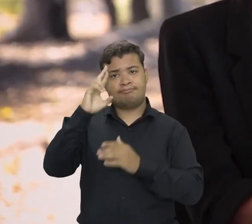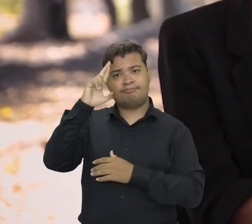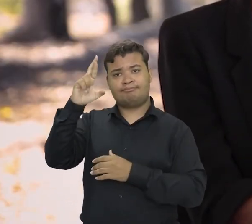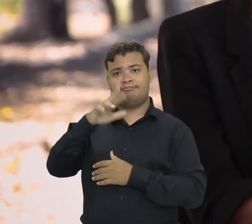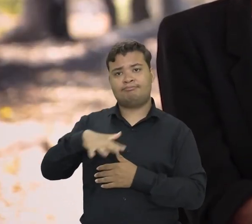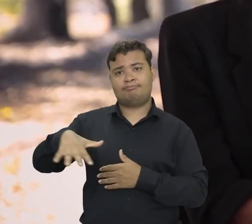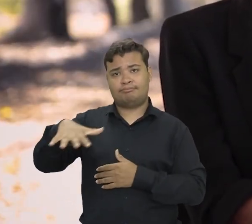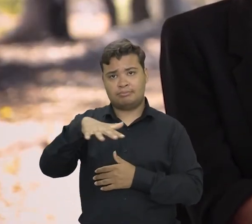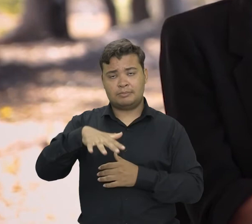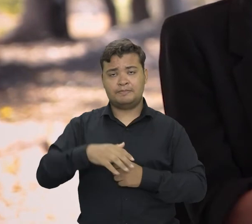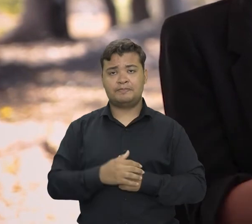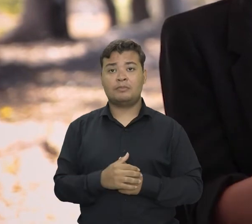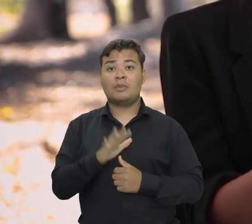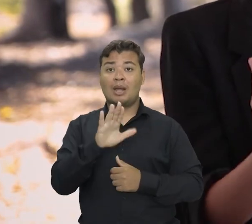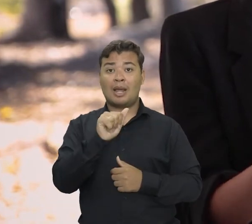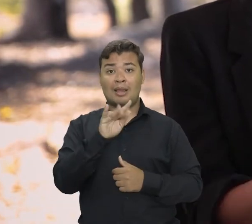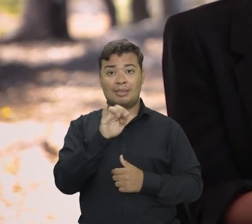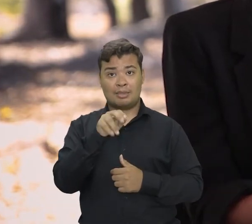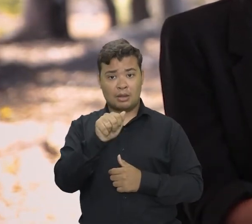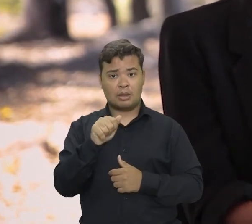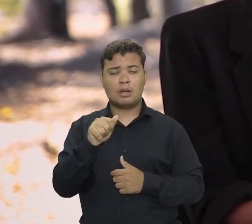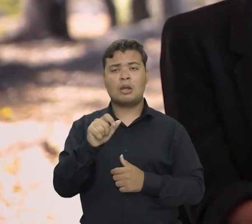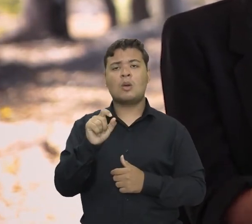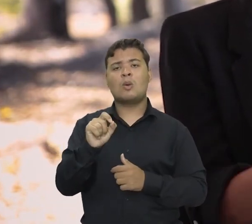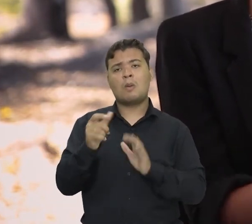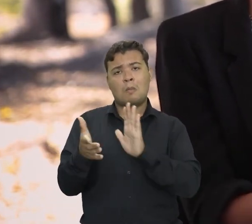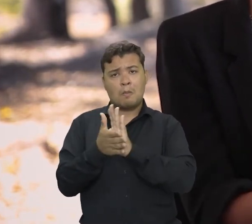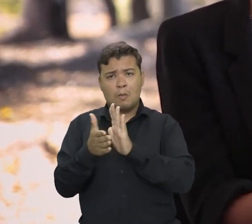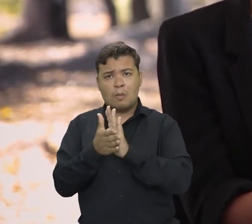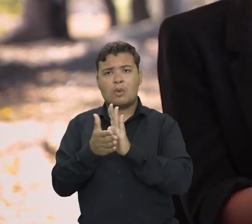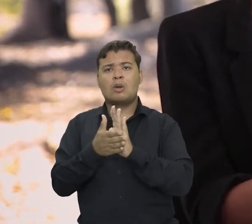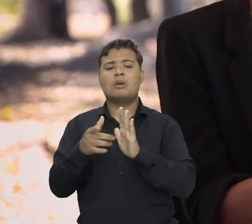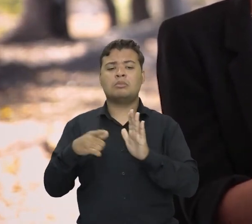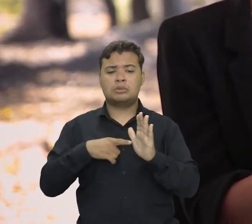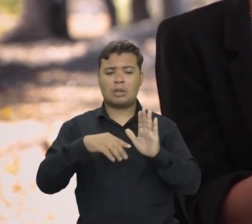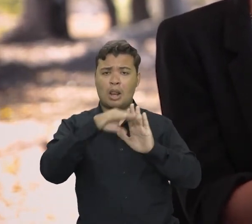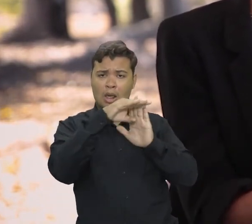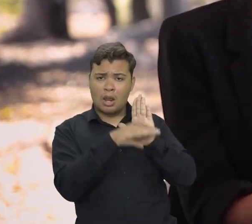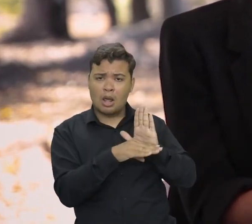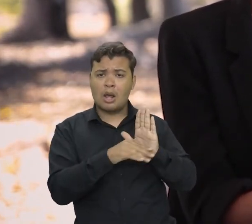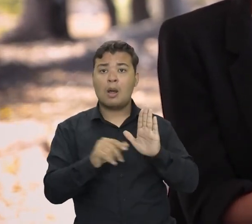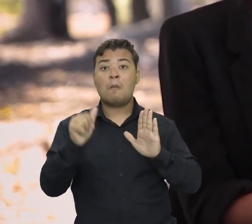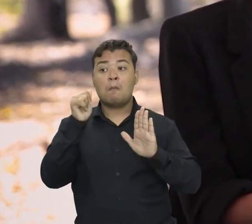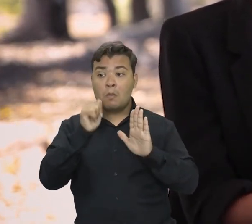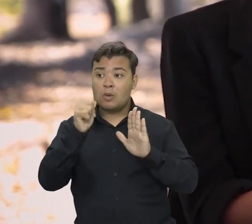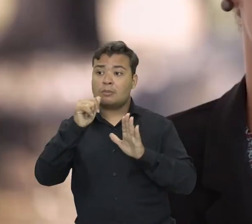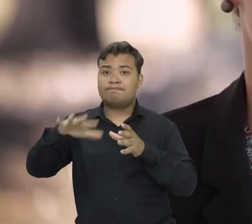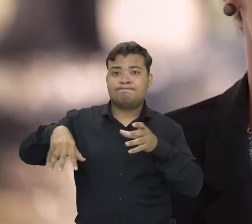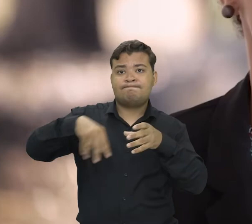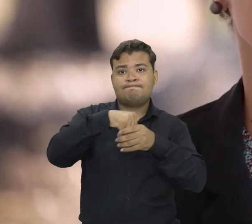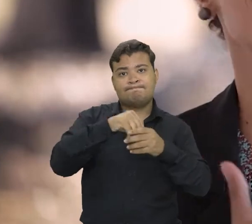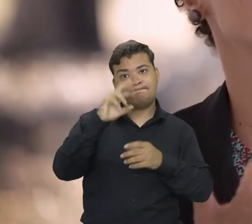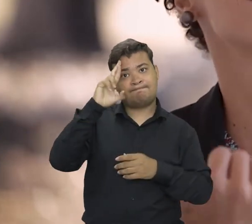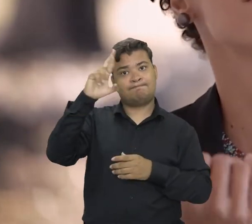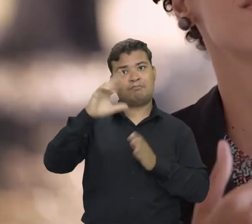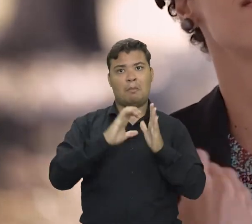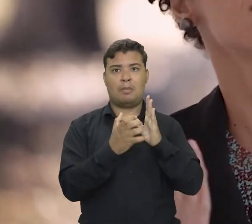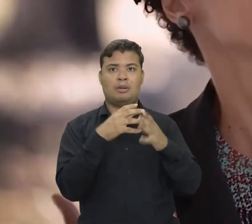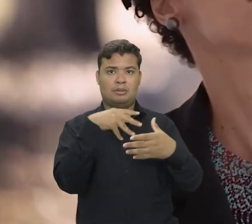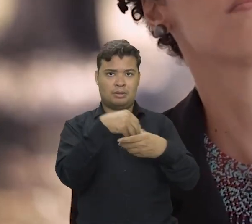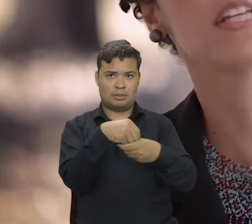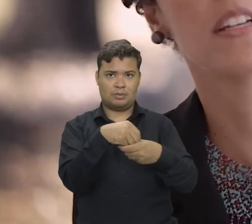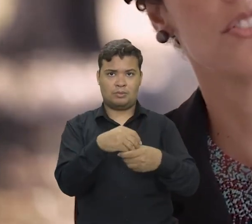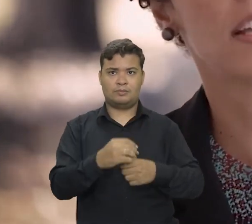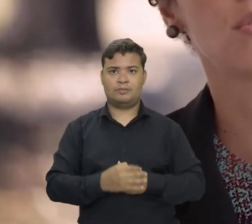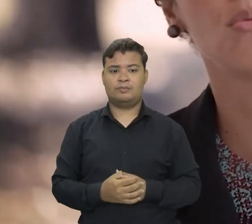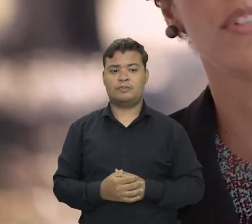também que o Ateneia propõe, né? Que os partidos tenham mecanismos formais de inclusão das mulheres nesses postos, porque é aí que se